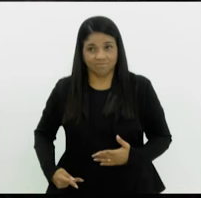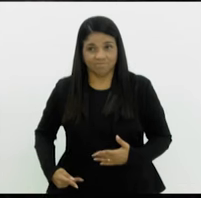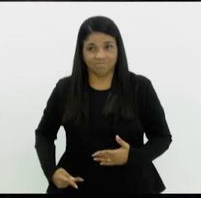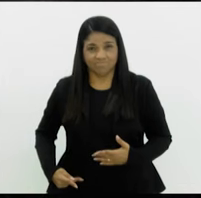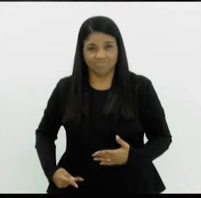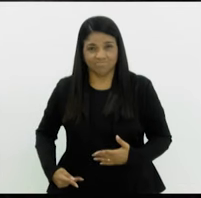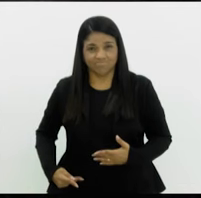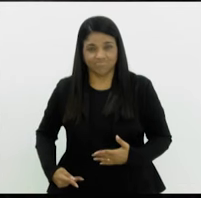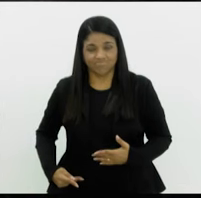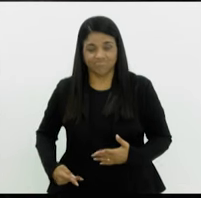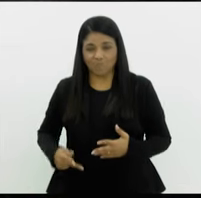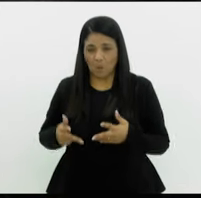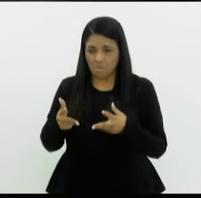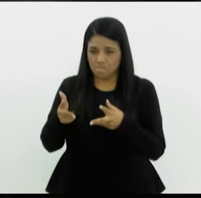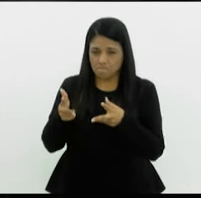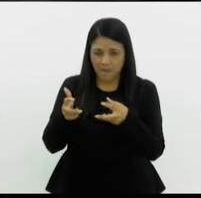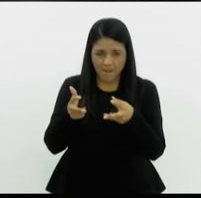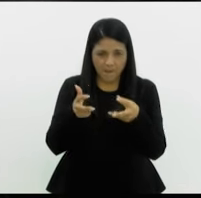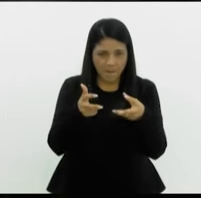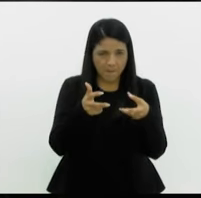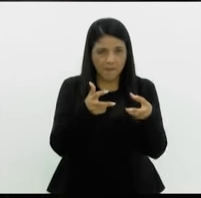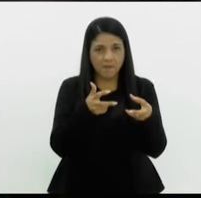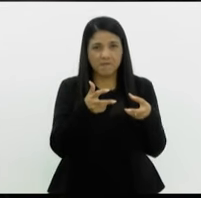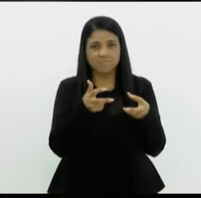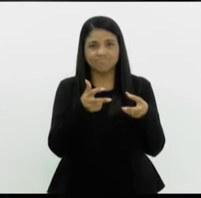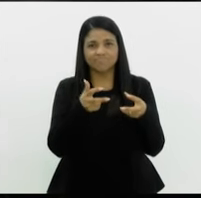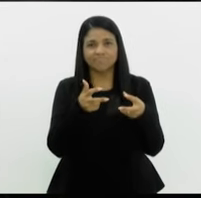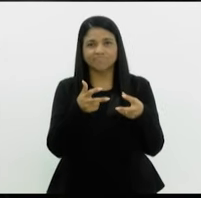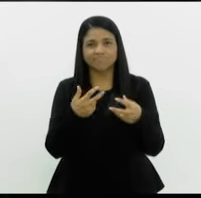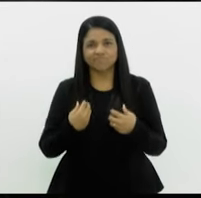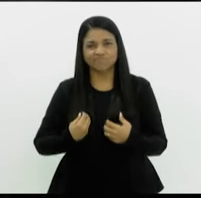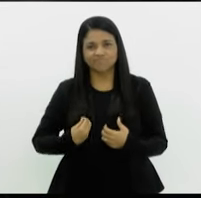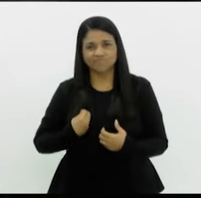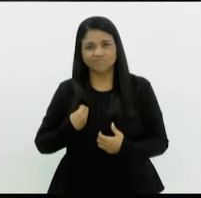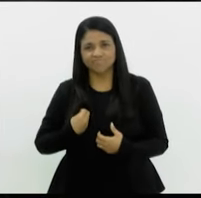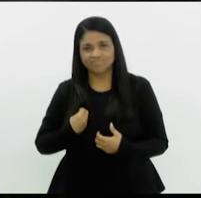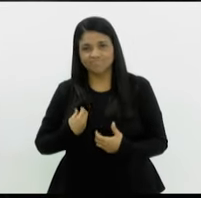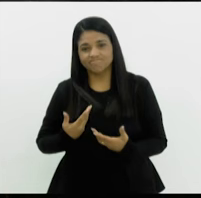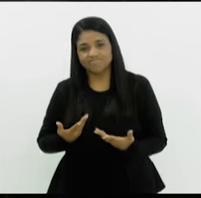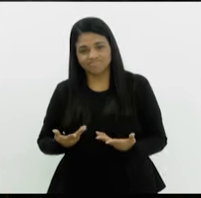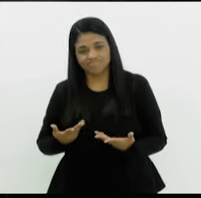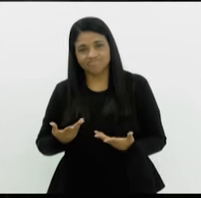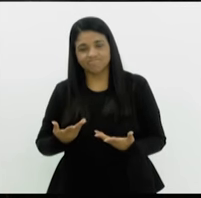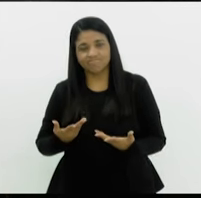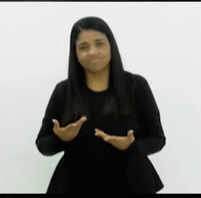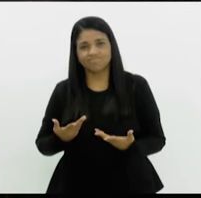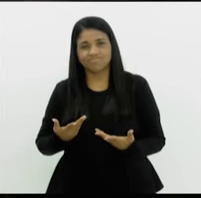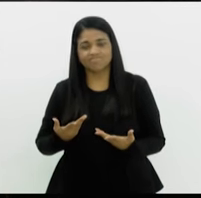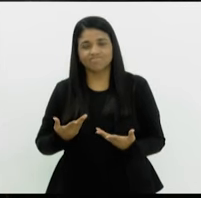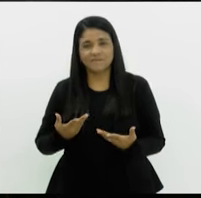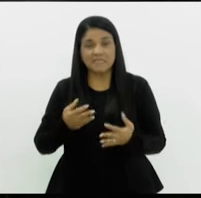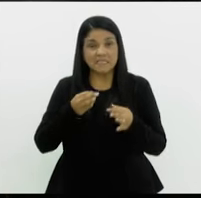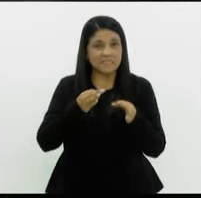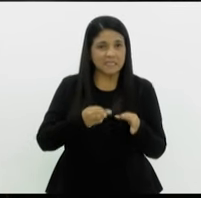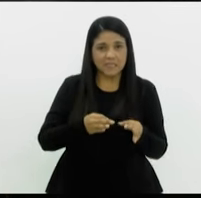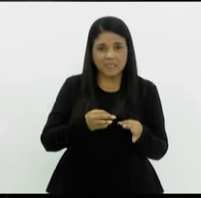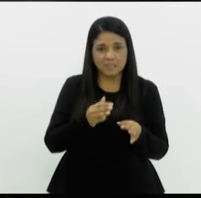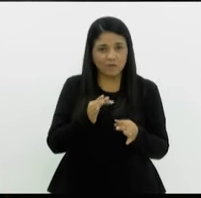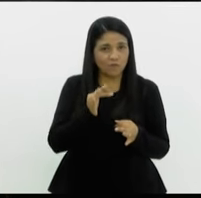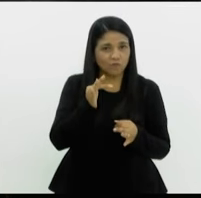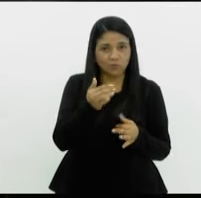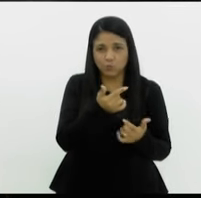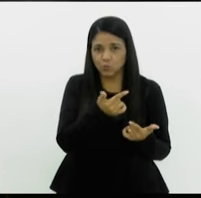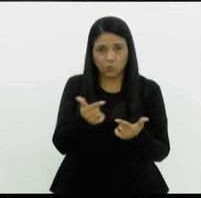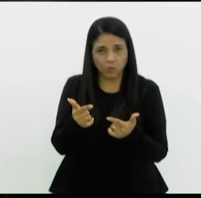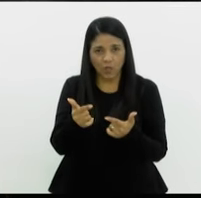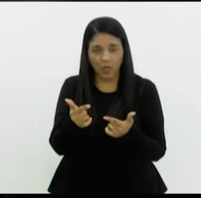que nós estamos vivendo, né, de grandes incertezas e